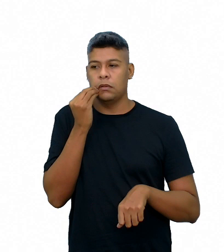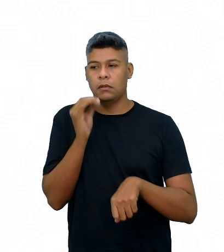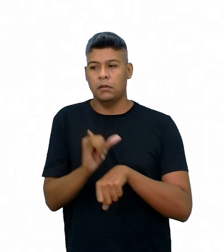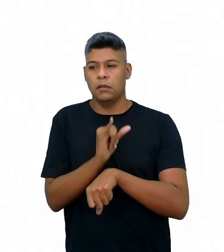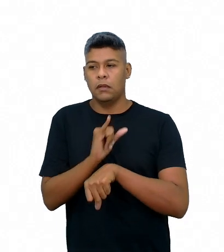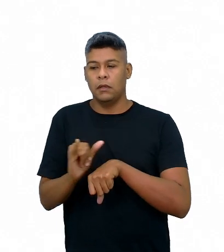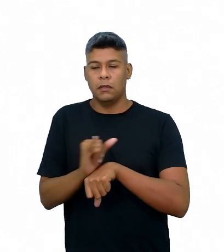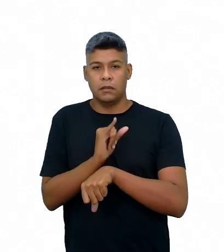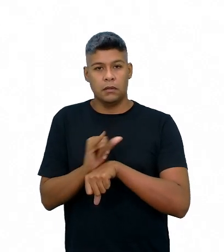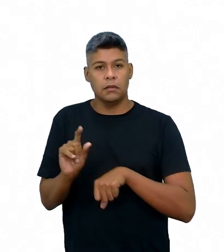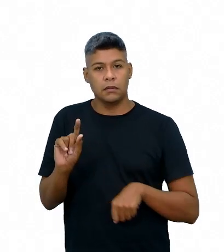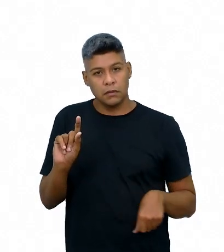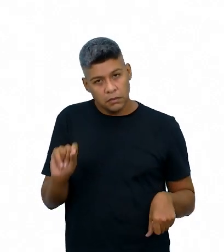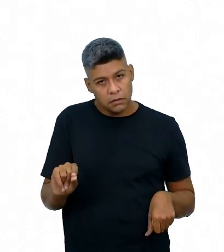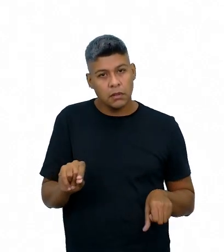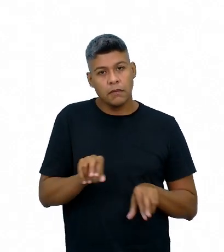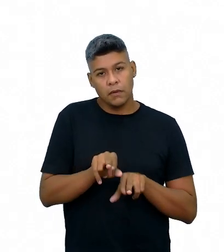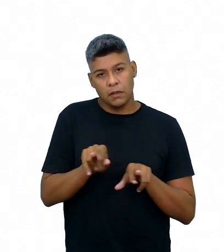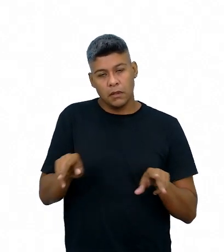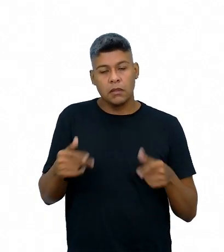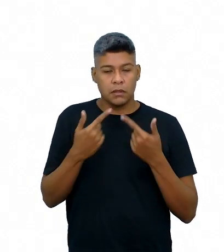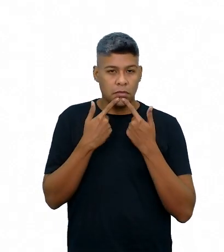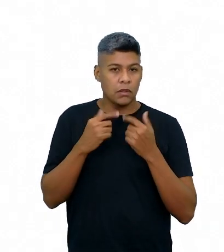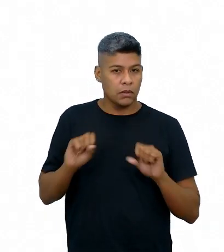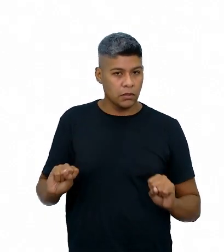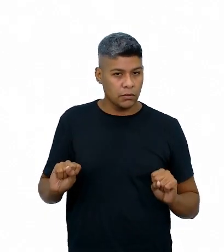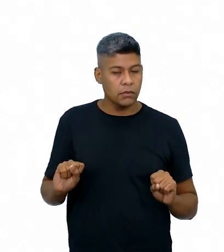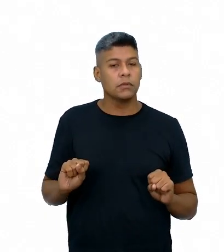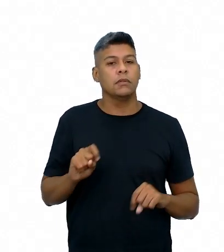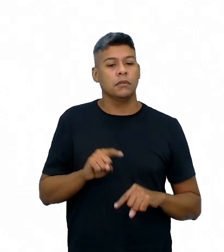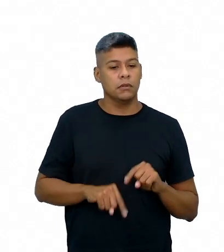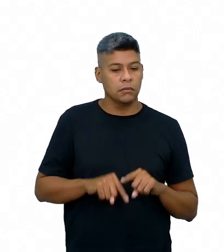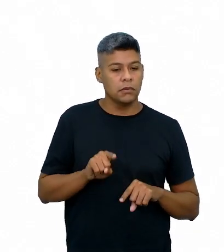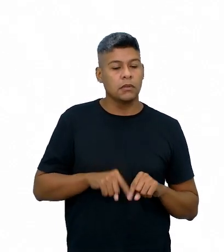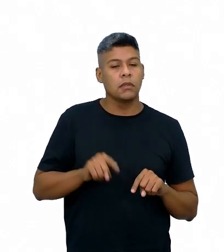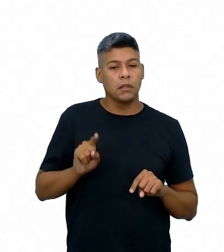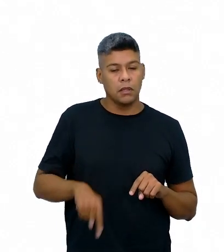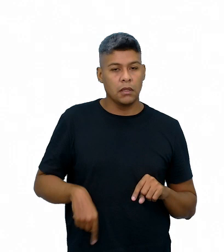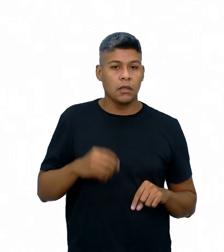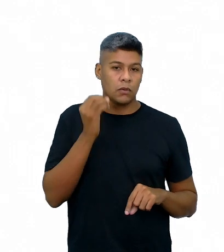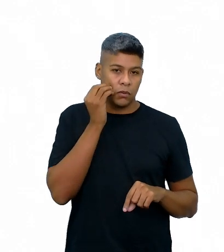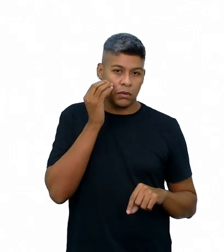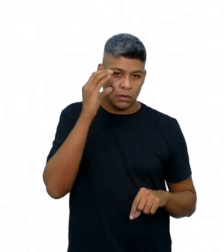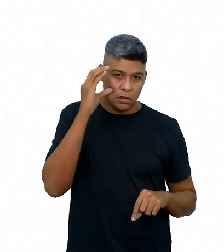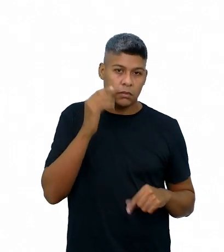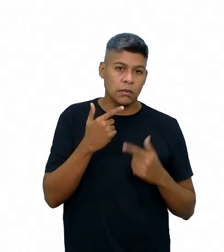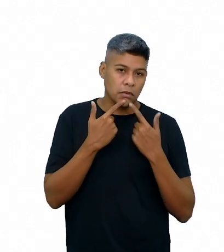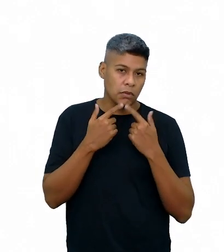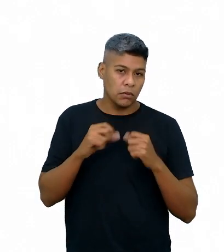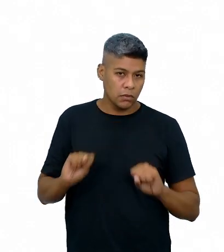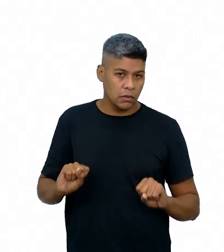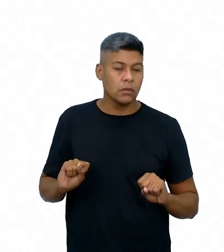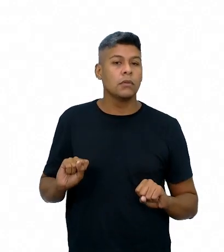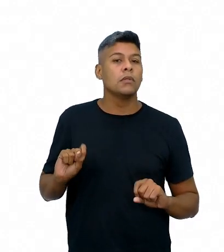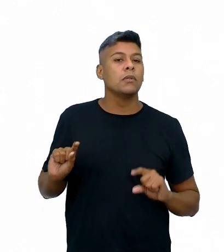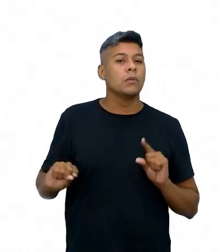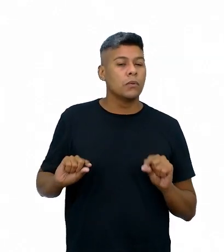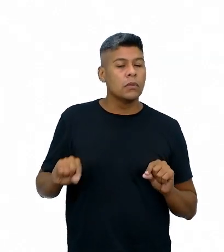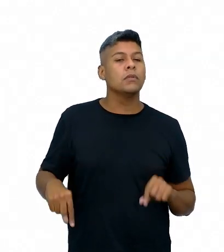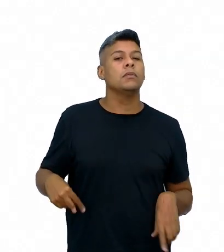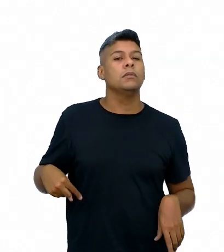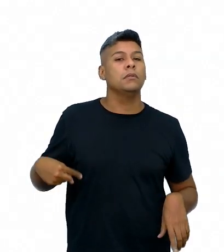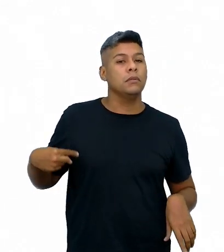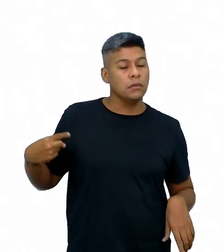variação linguísticas e os elementos notacionais. Então, esses são os conhecimentos linguísticos sobre os quais